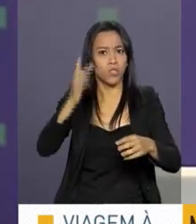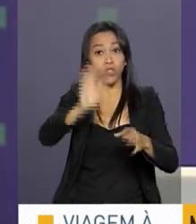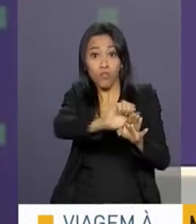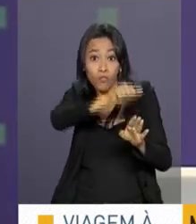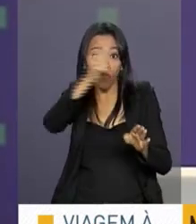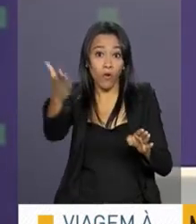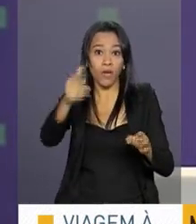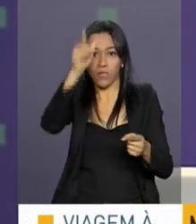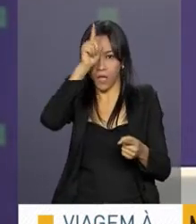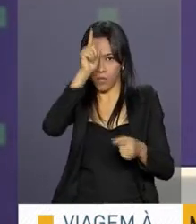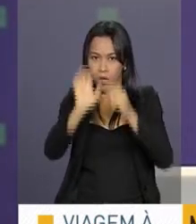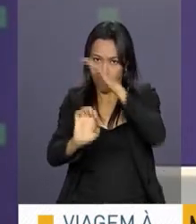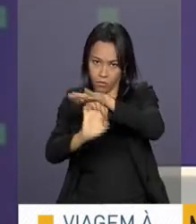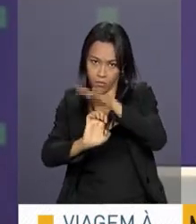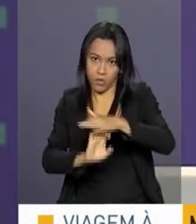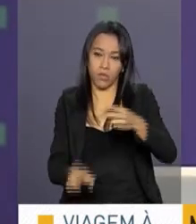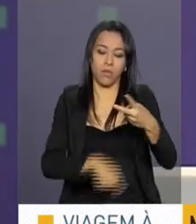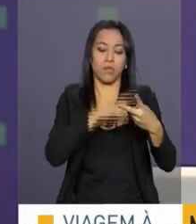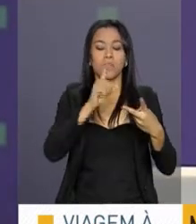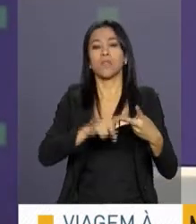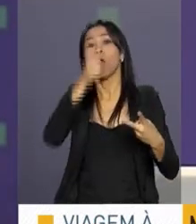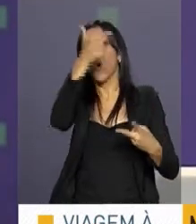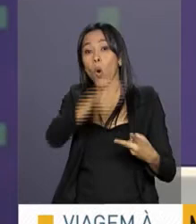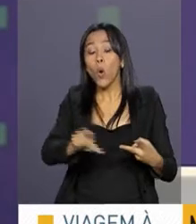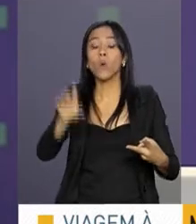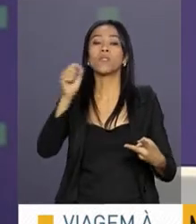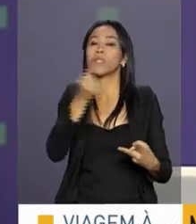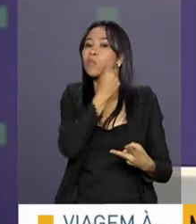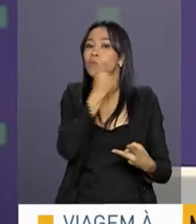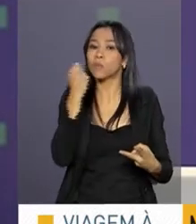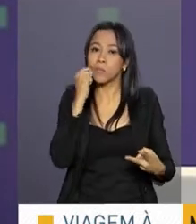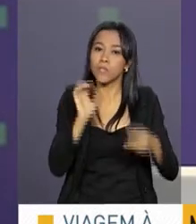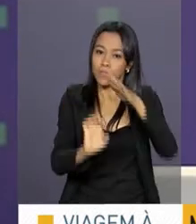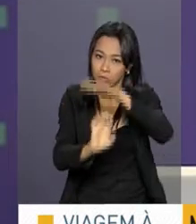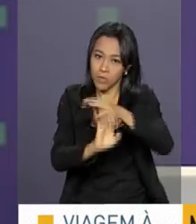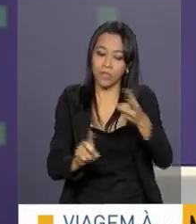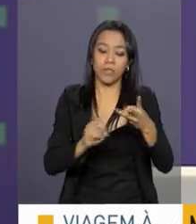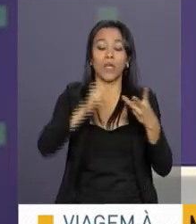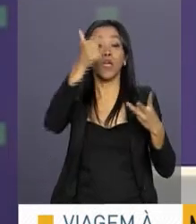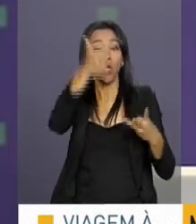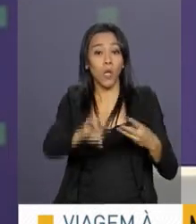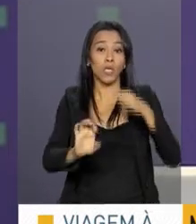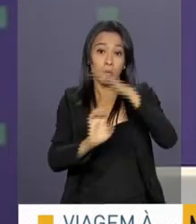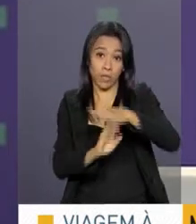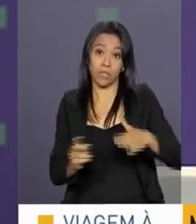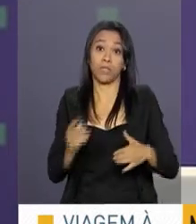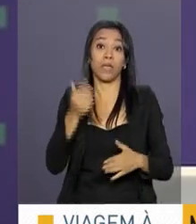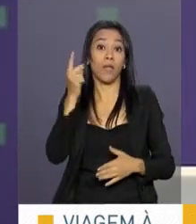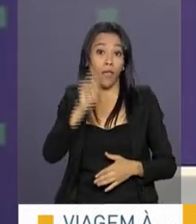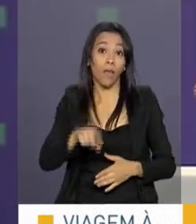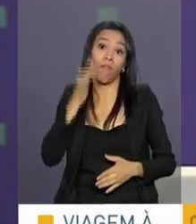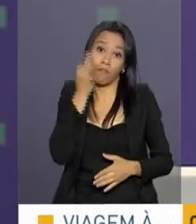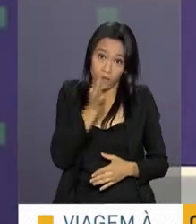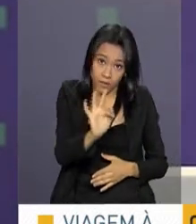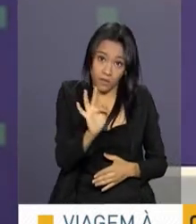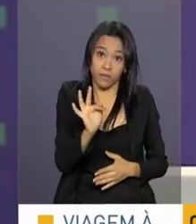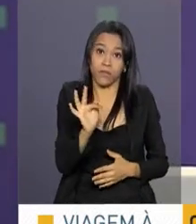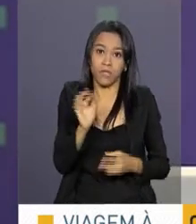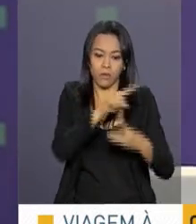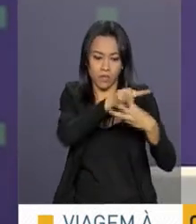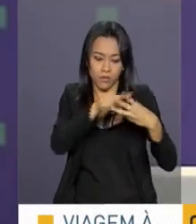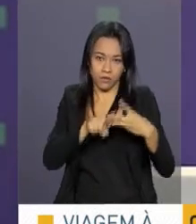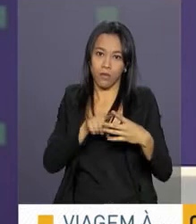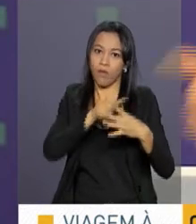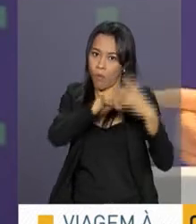alemã, a Zurich suíça e a Vinci francesa. Então, nessa primeira etapa foram esses